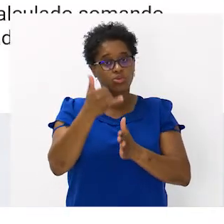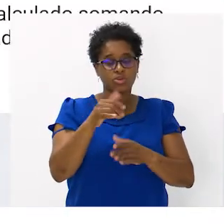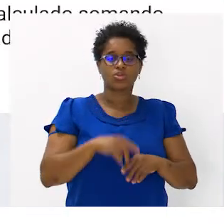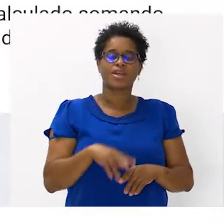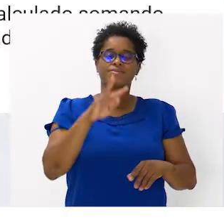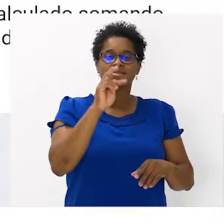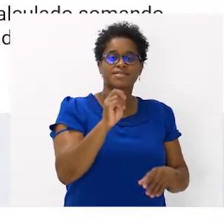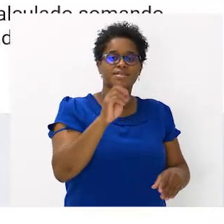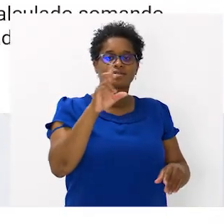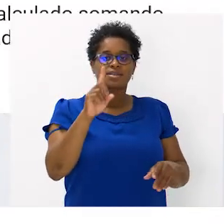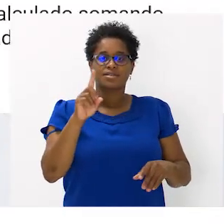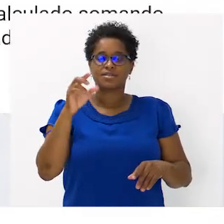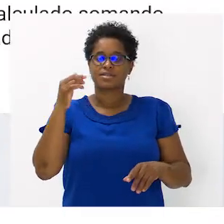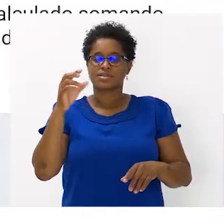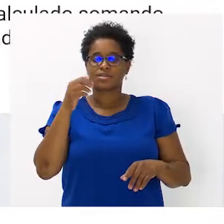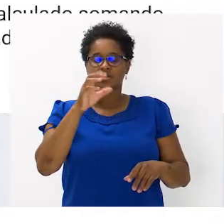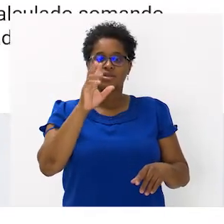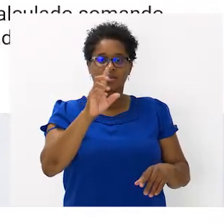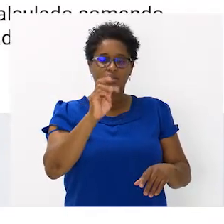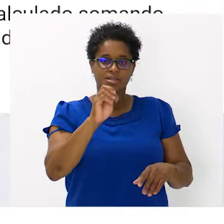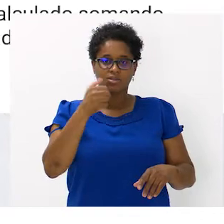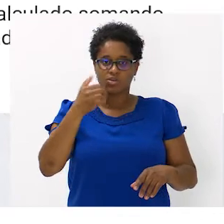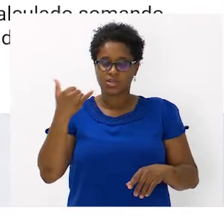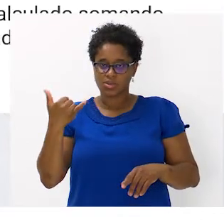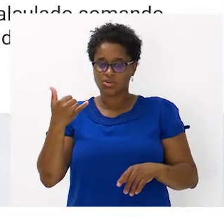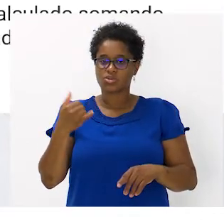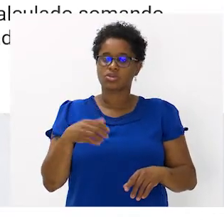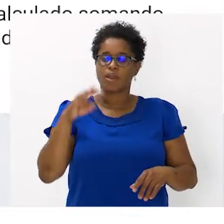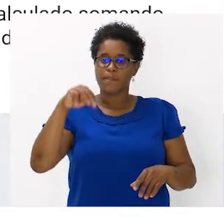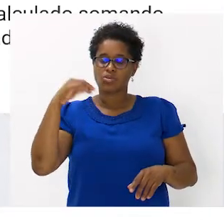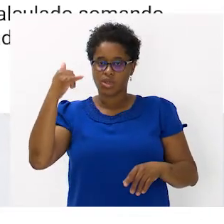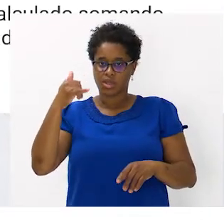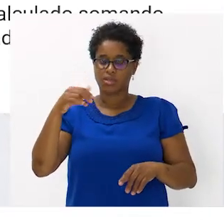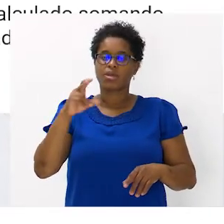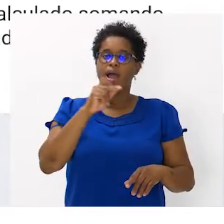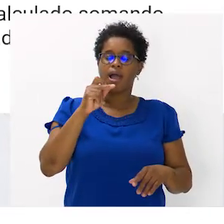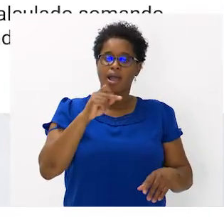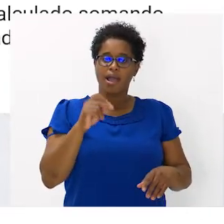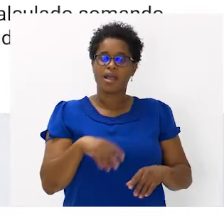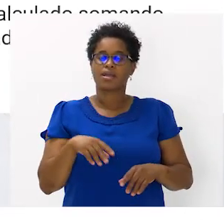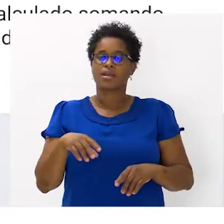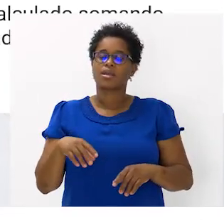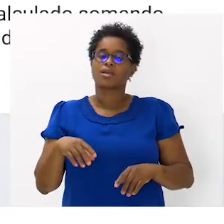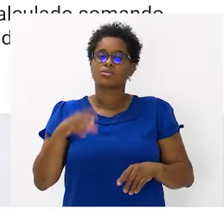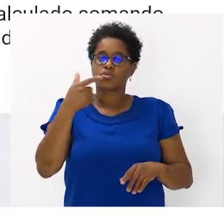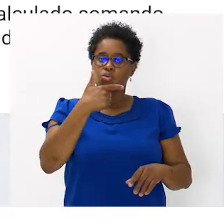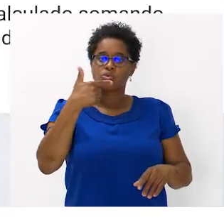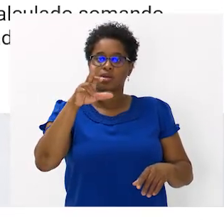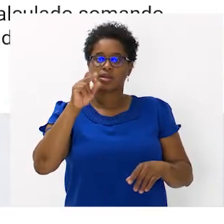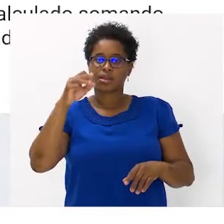dá 352 metros ao quadrado. Então, a área do trapézio é